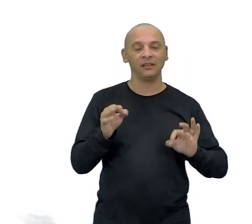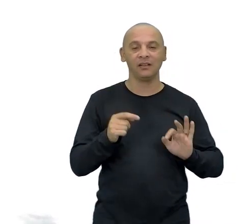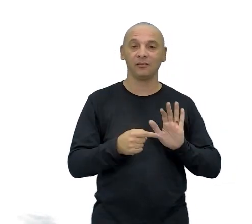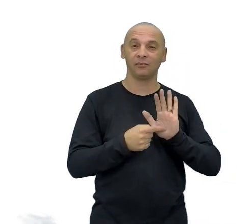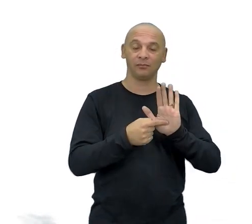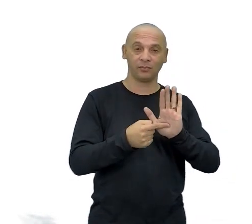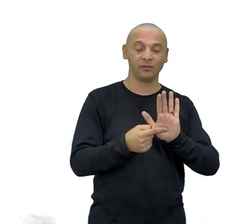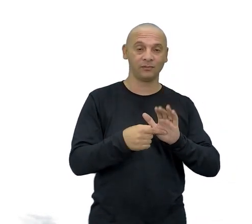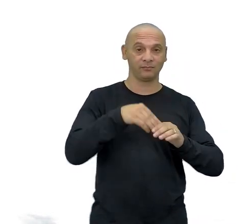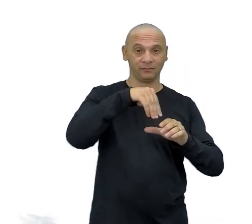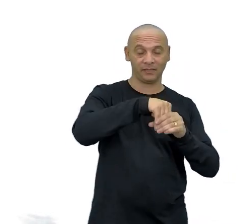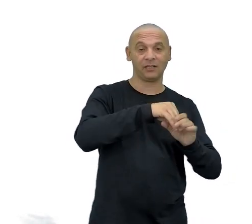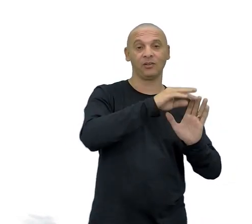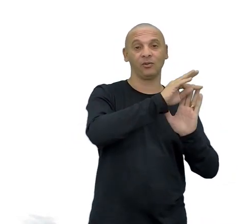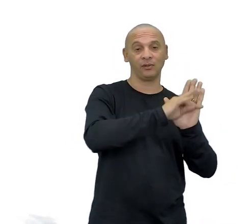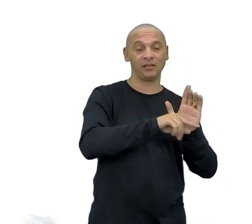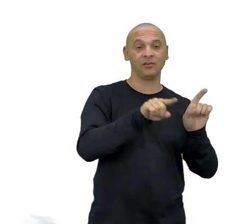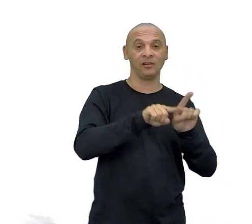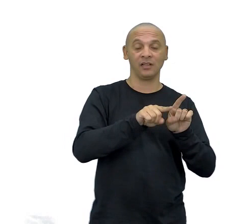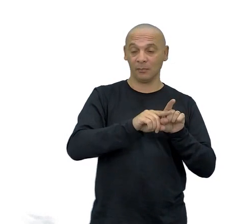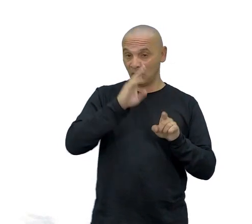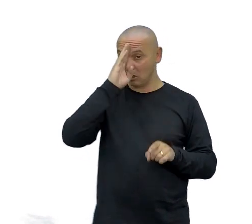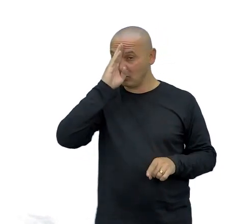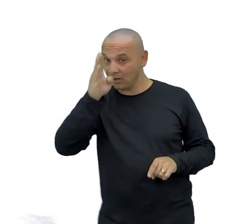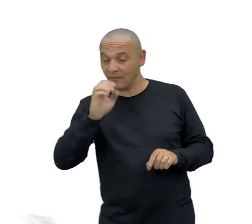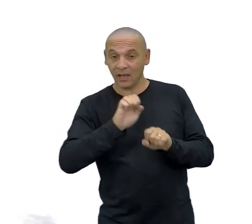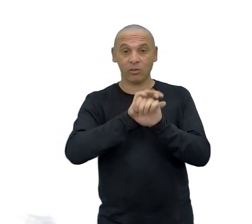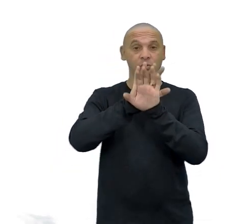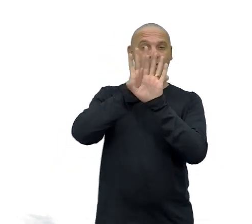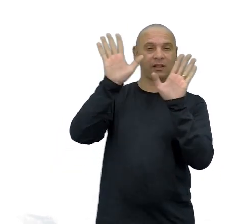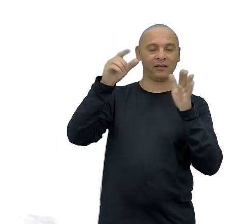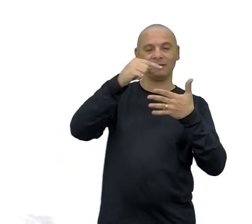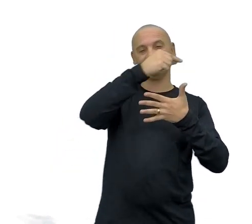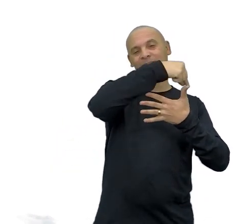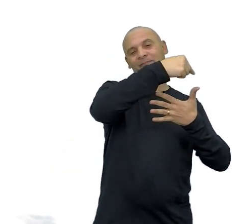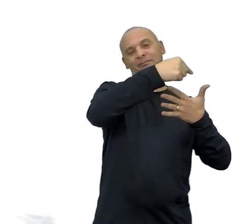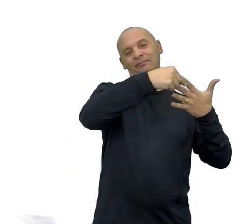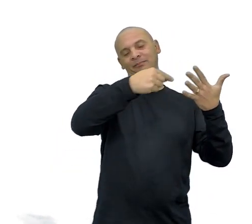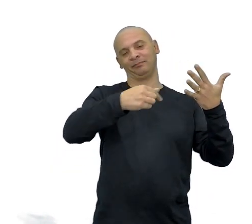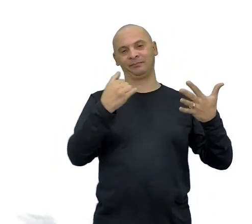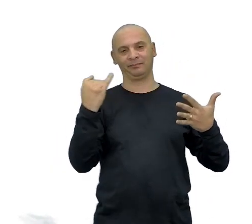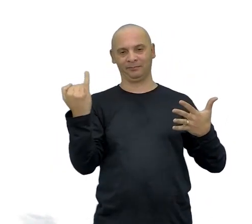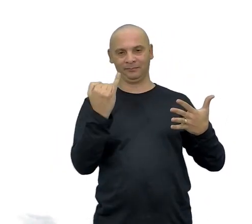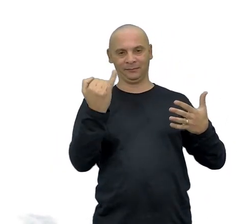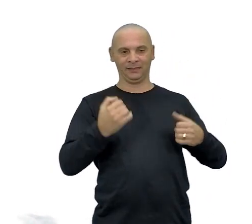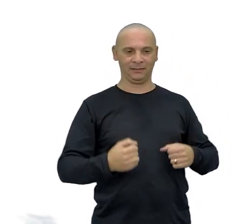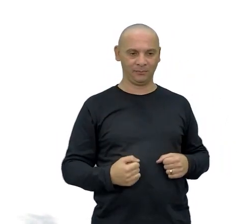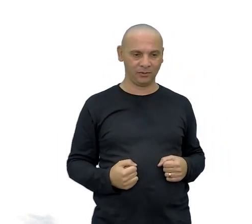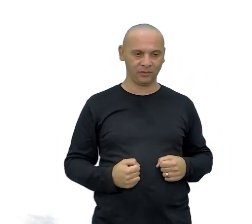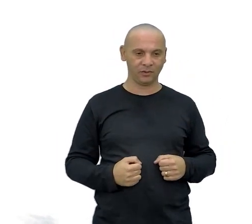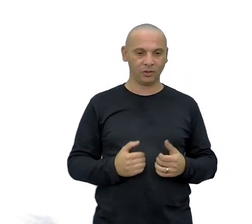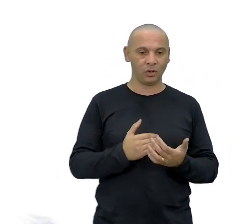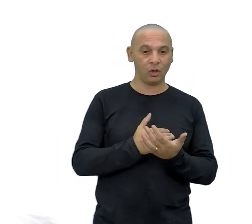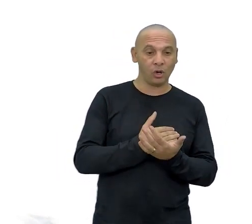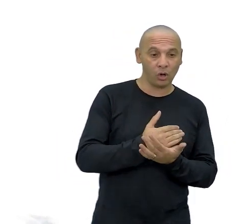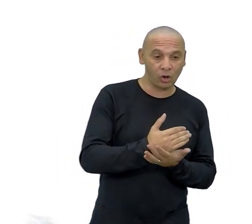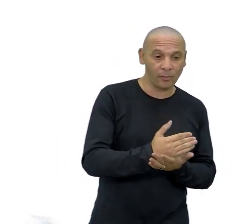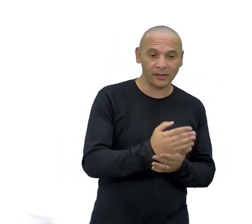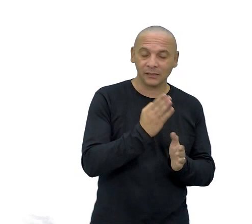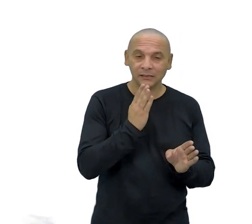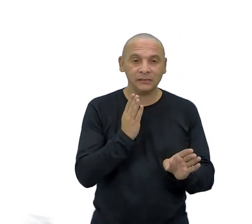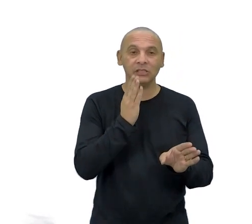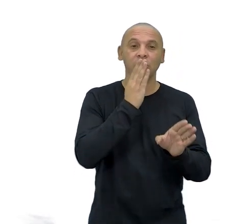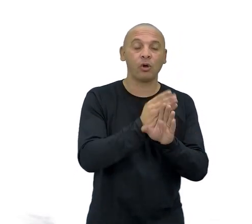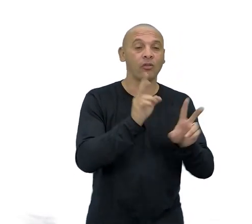e implícitas. Então, aqui a gente tem várias situações para esse aluno, tá? Começa lá no identificar a